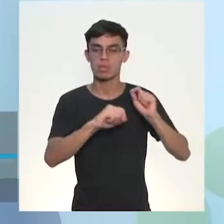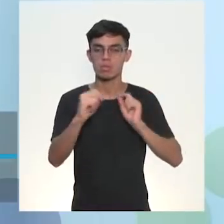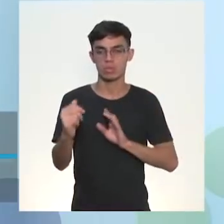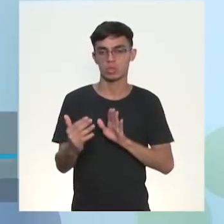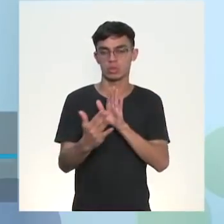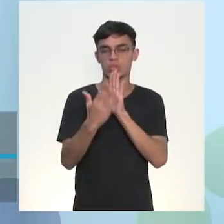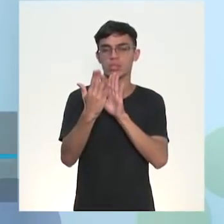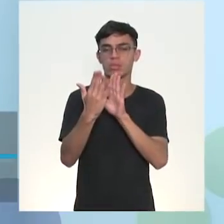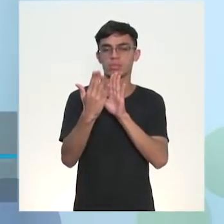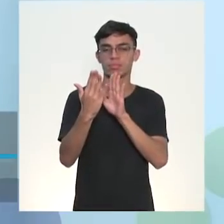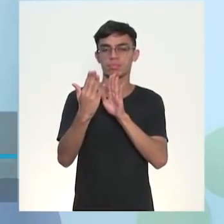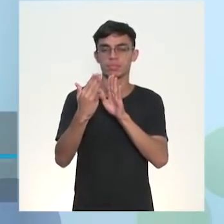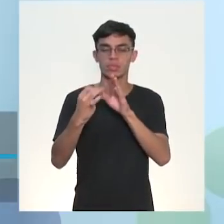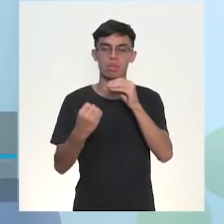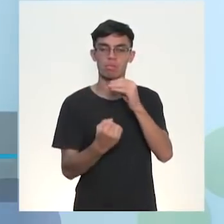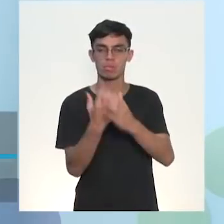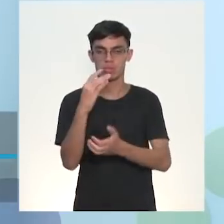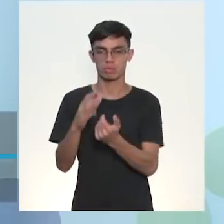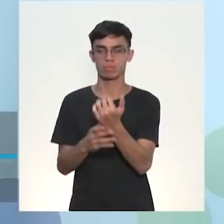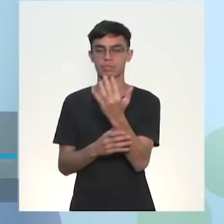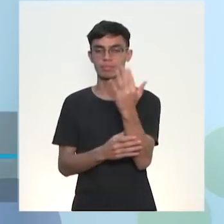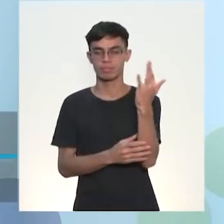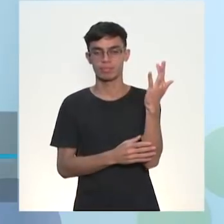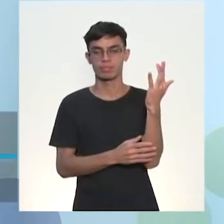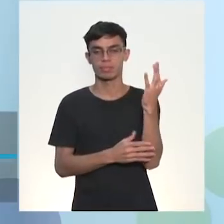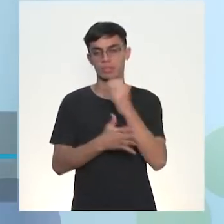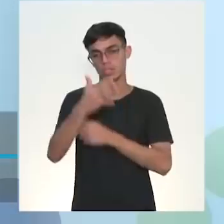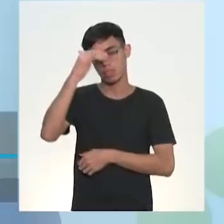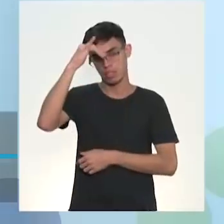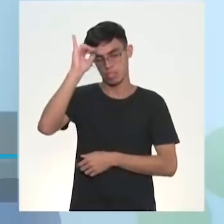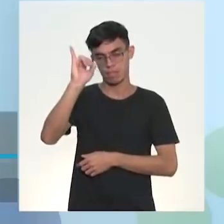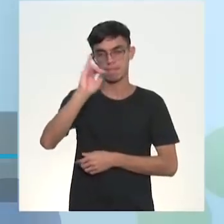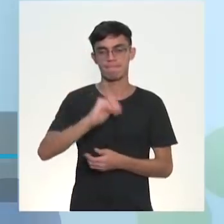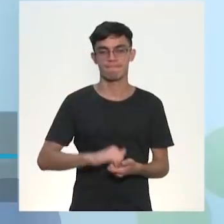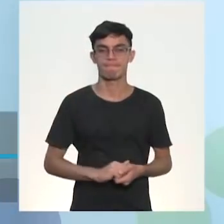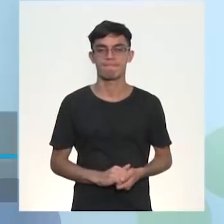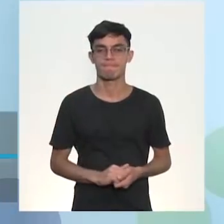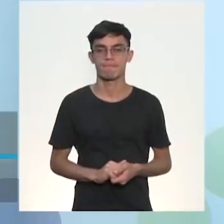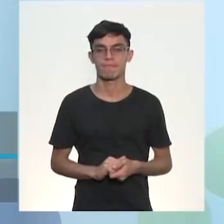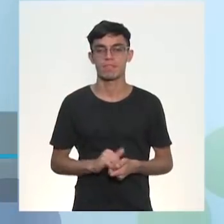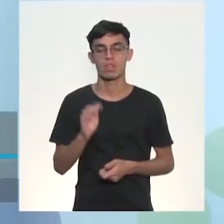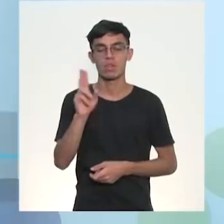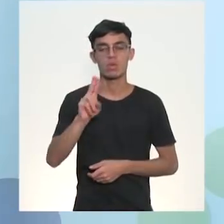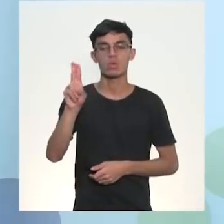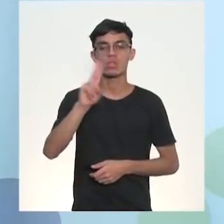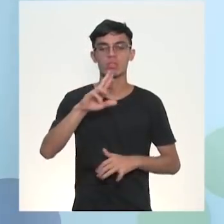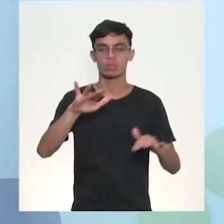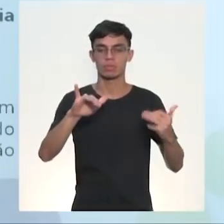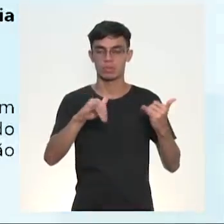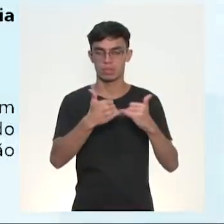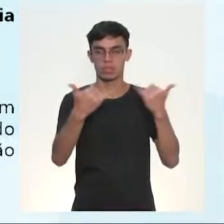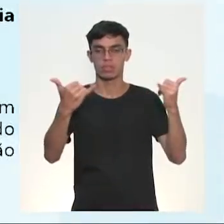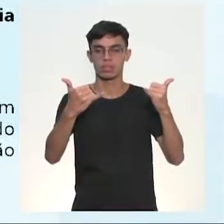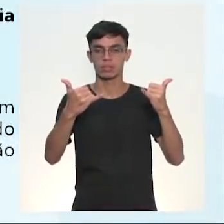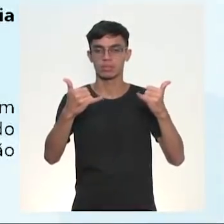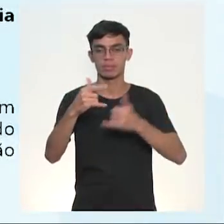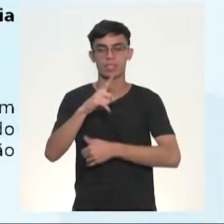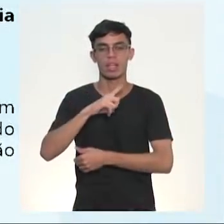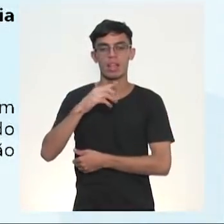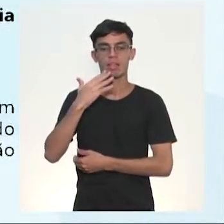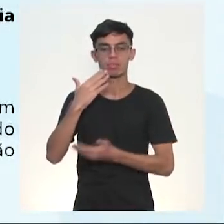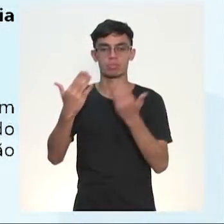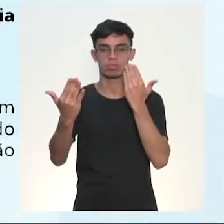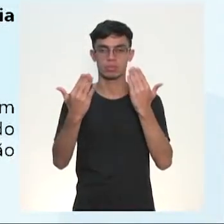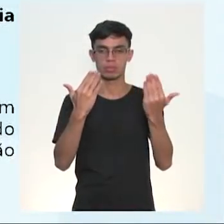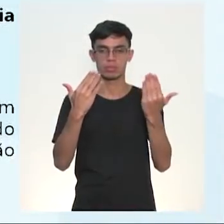impacto negativo da natureza quando eu consumo energia elétrica. Aqui eu tenho uma